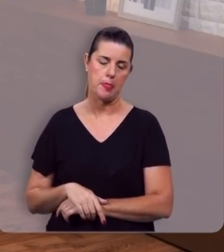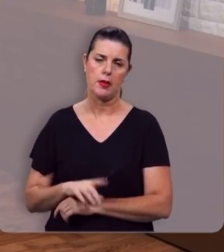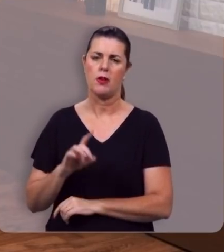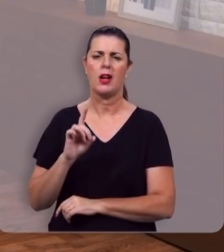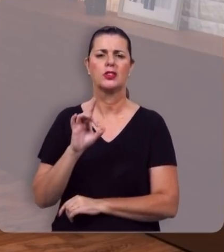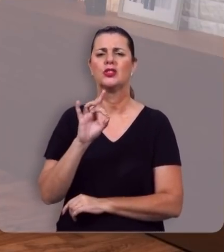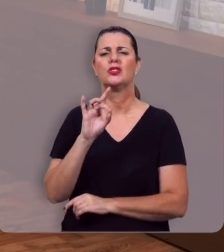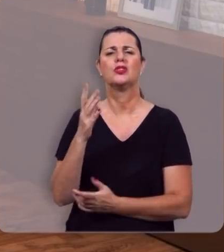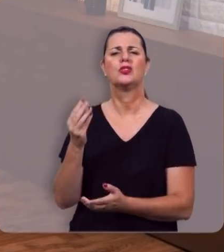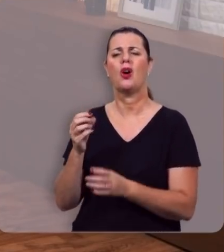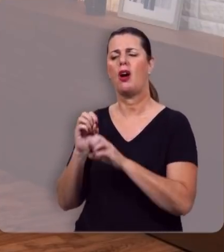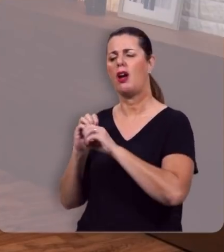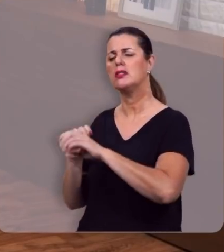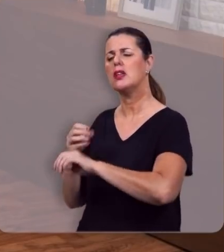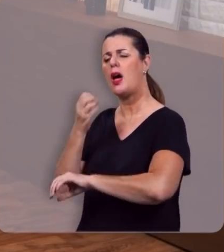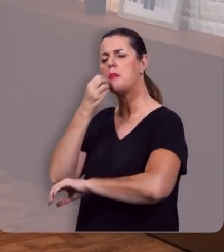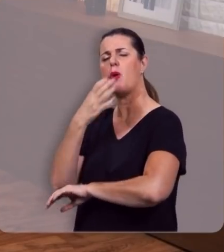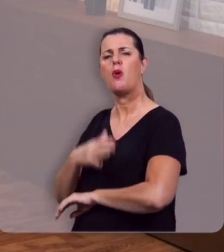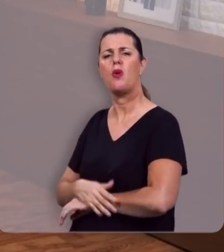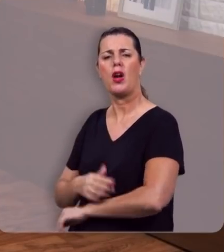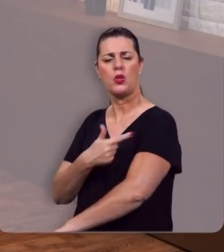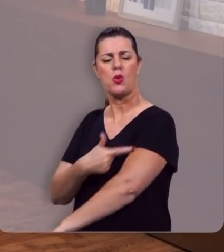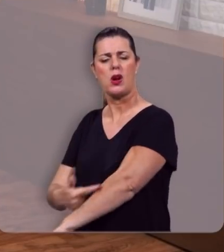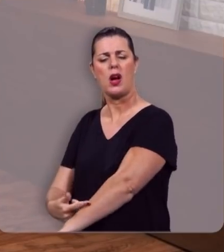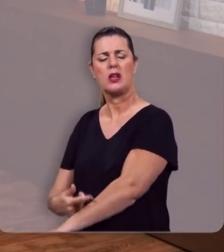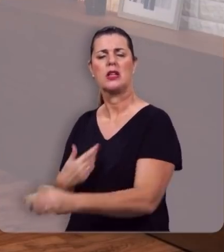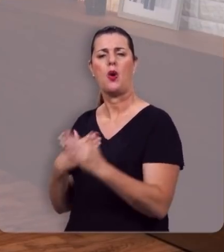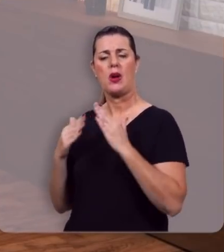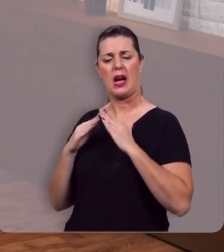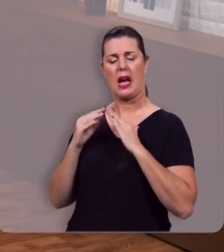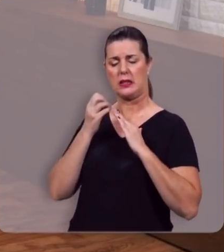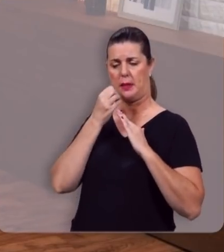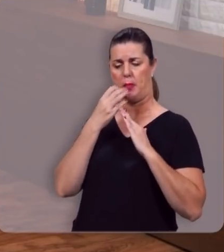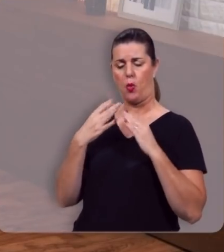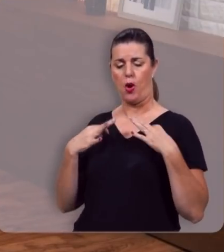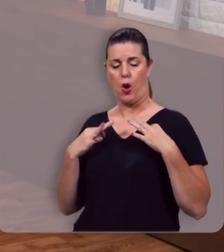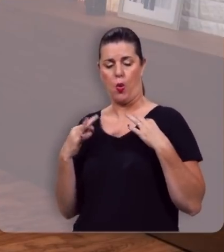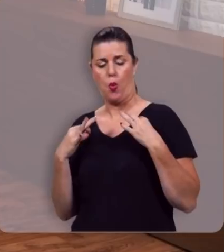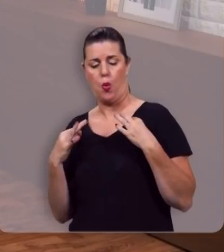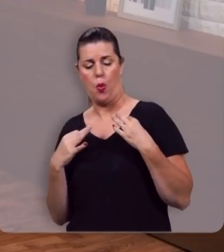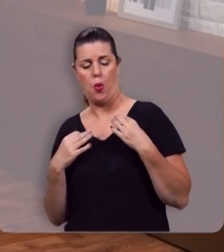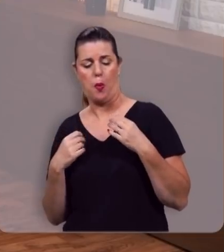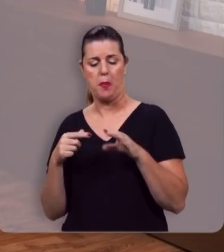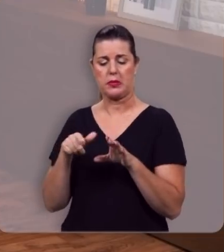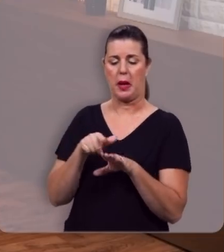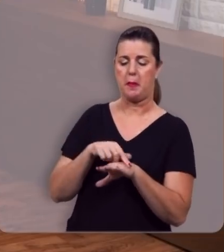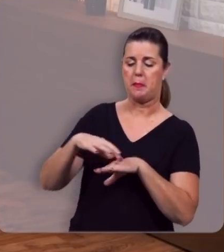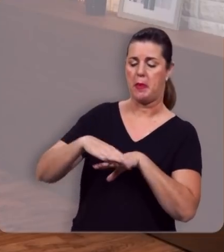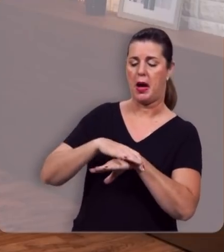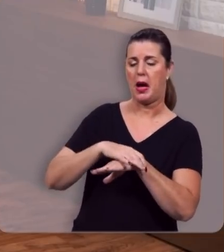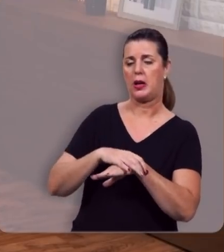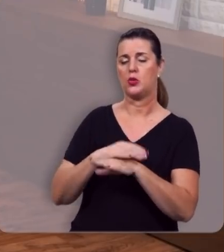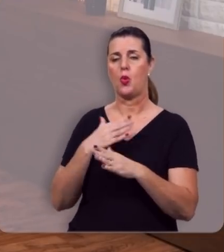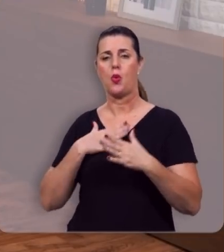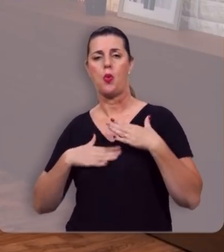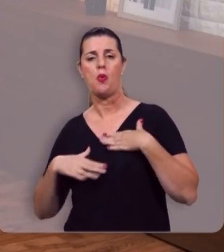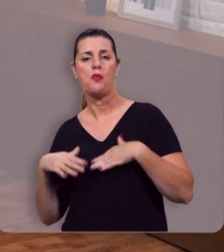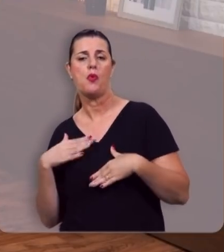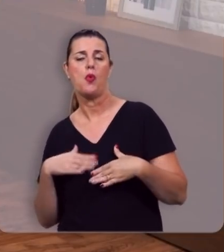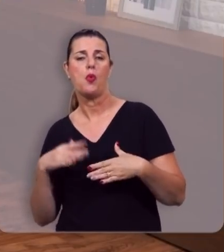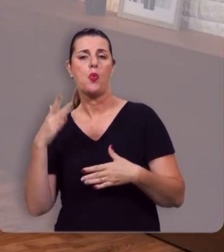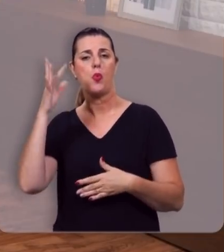Não basta apenas dar uma boa educação para os filhos, não basta apenas ter uma boa casa, dar roupa, dar calçado, dar